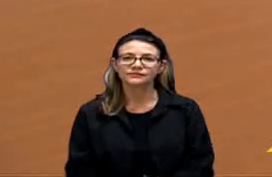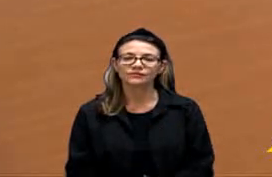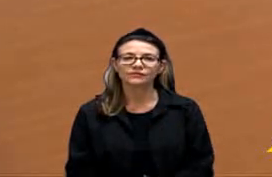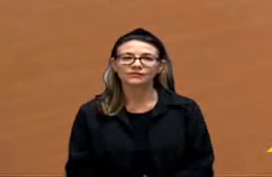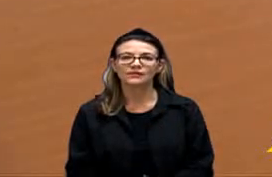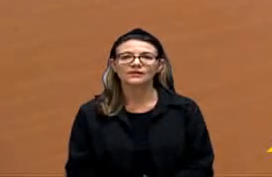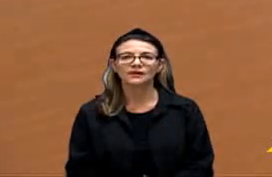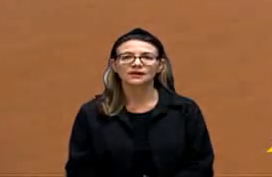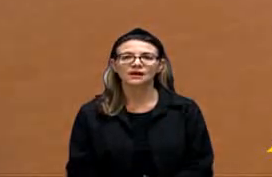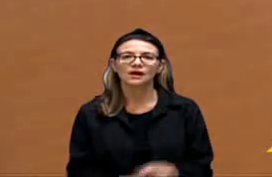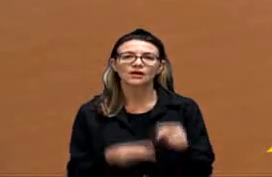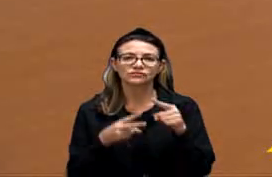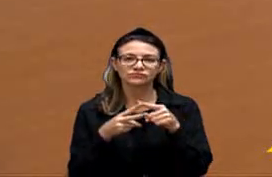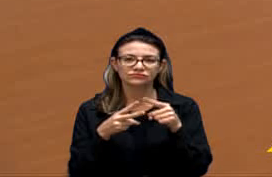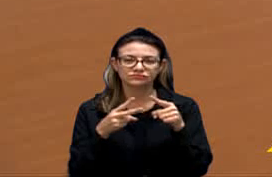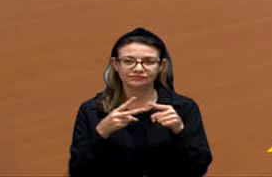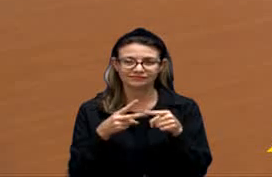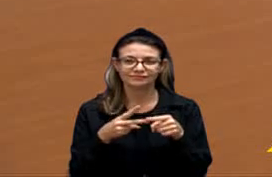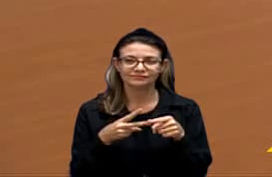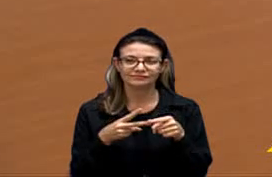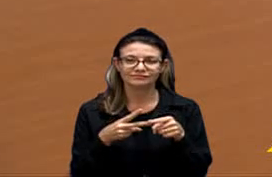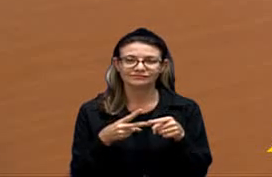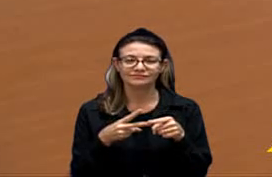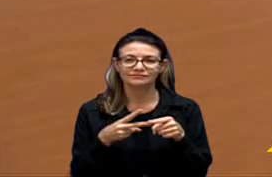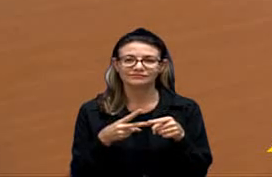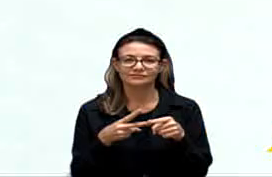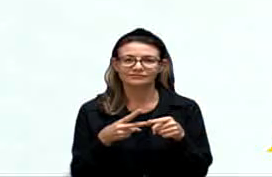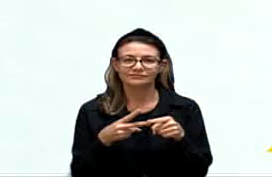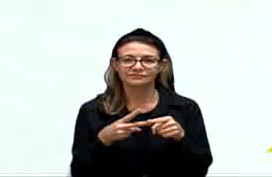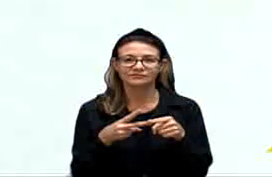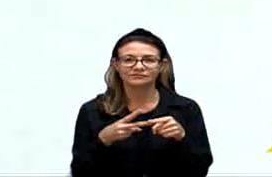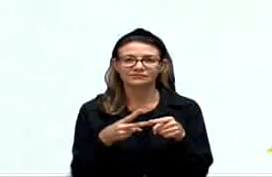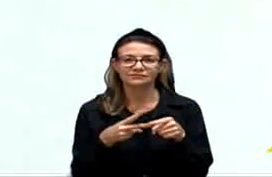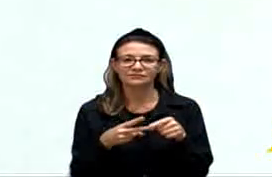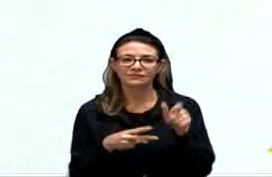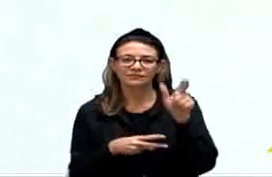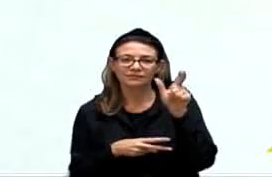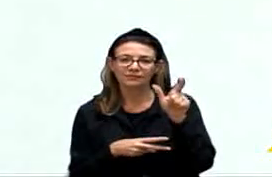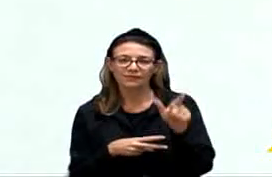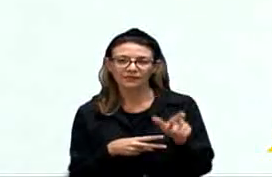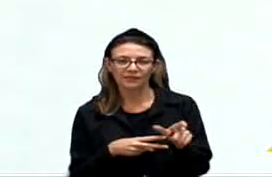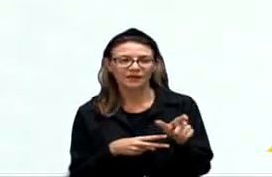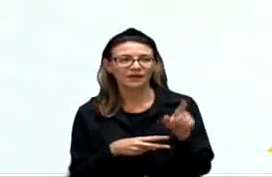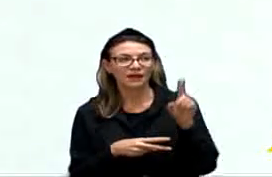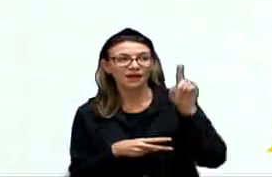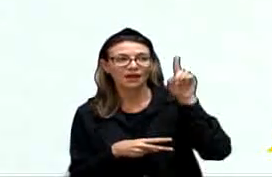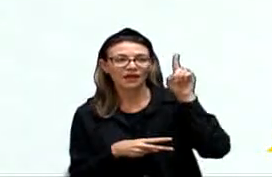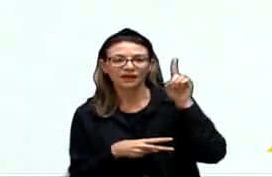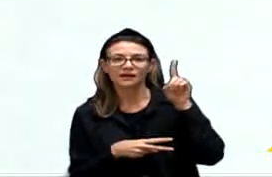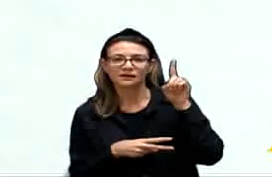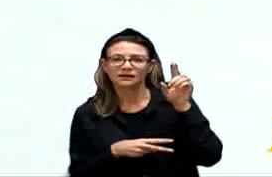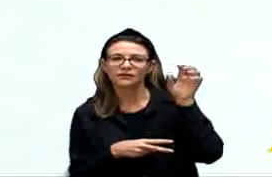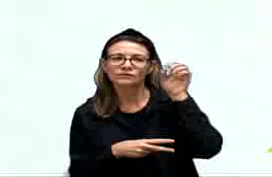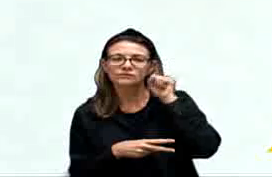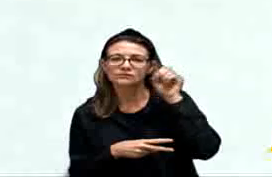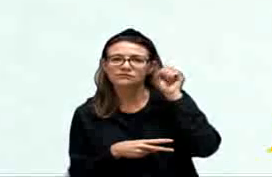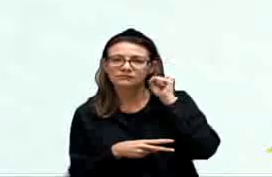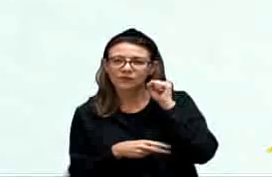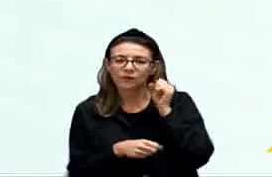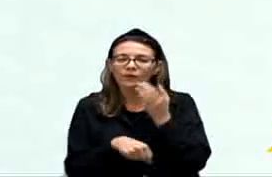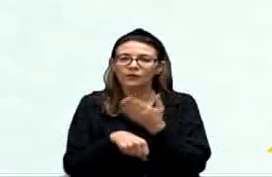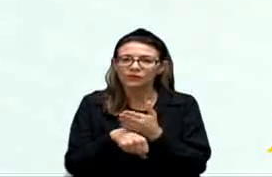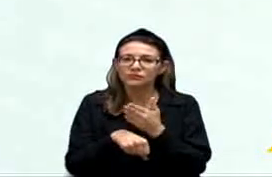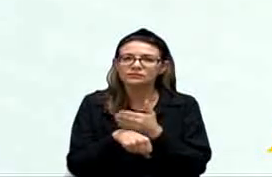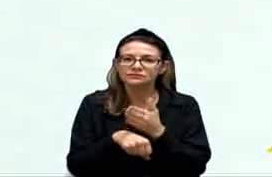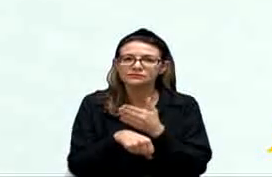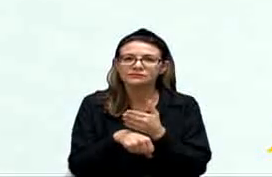dois fundamentos todo aquele pois que ouve essas minhas palavras e as praticas será comparado a um homem